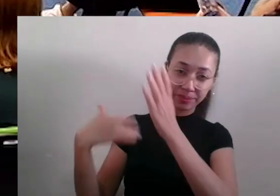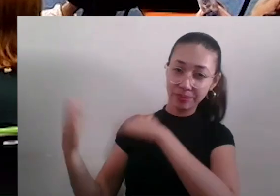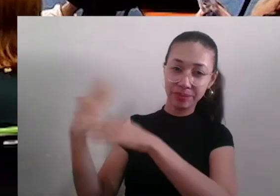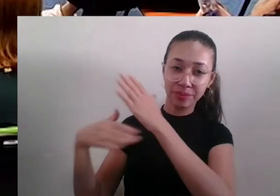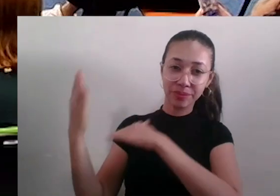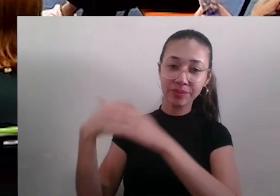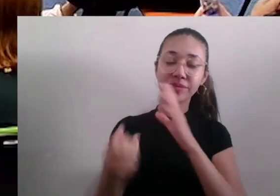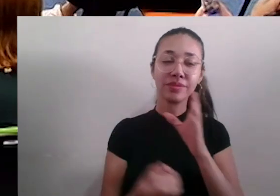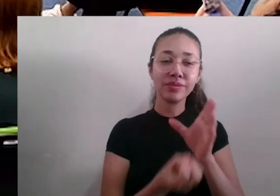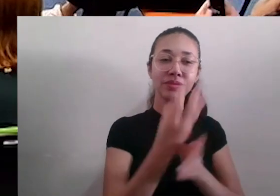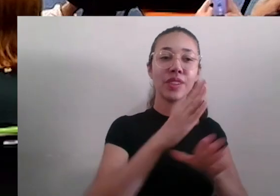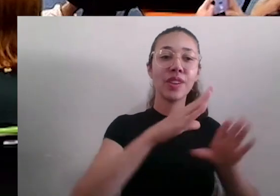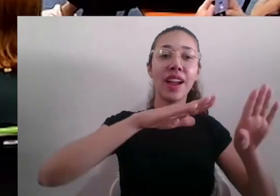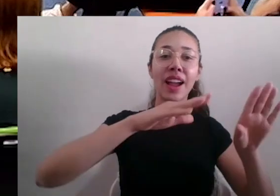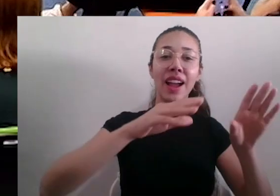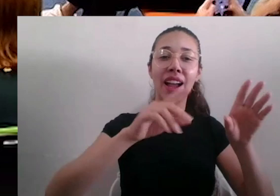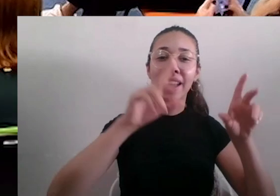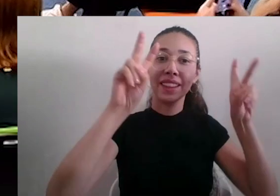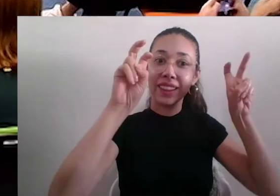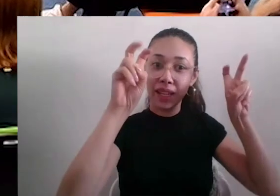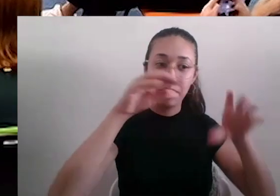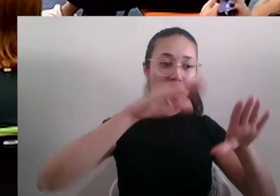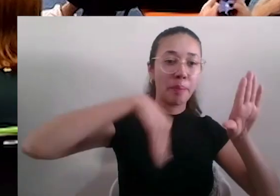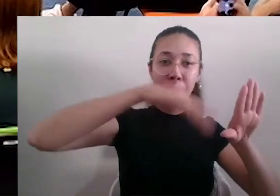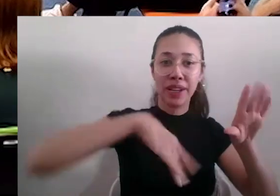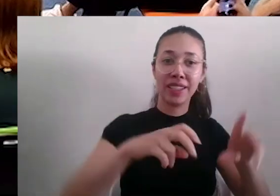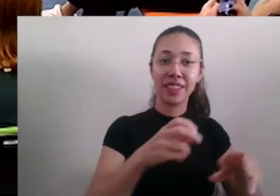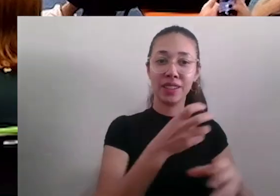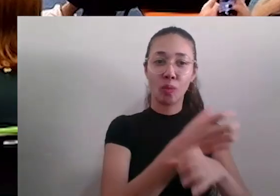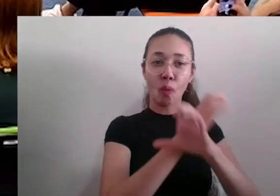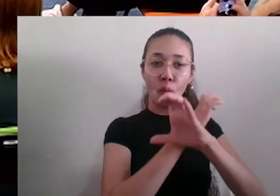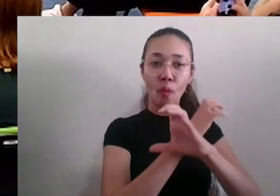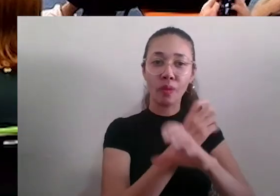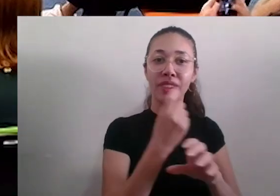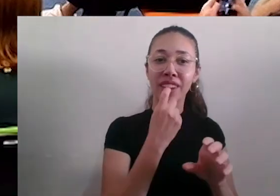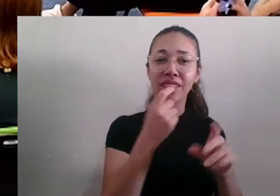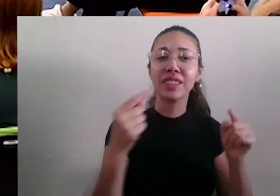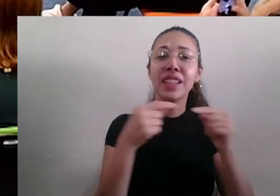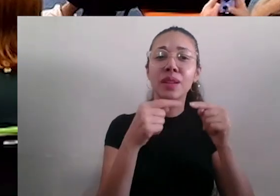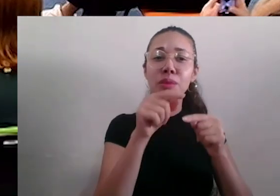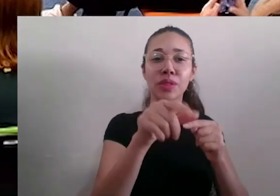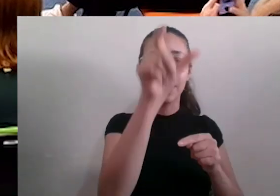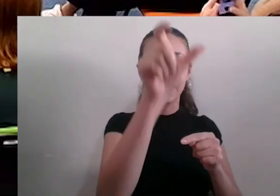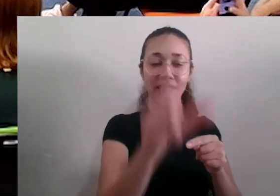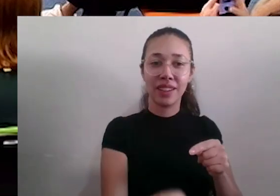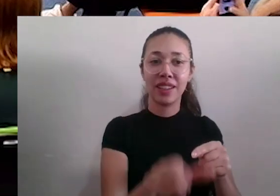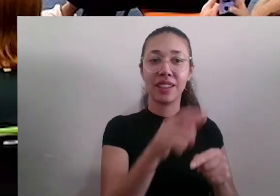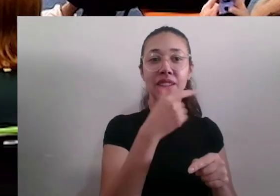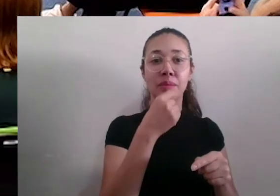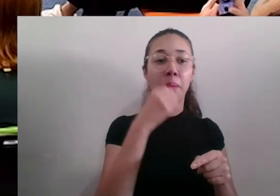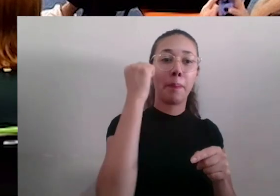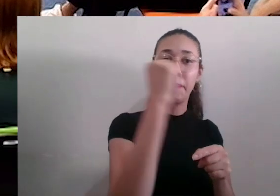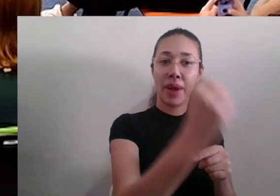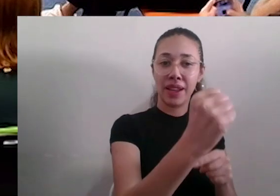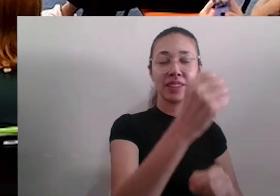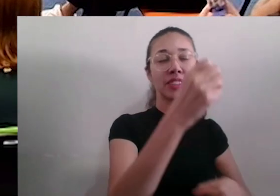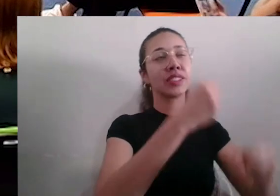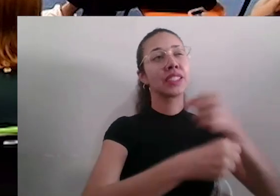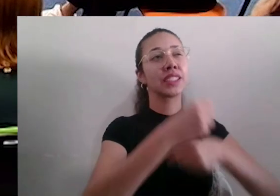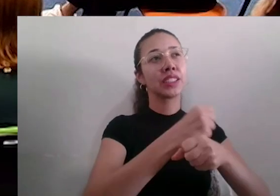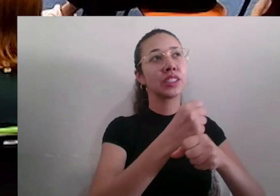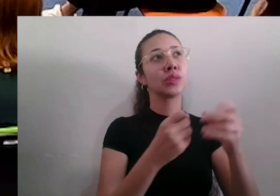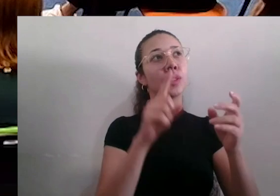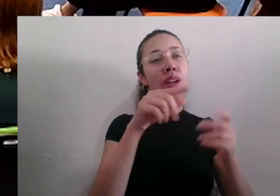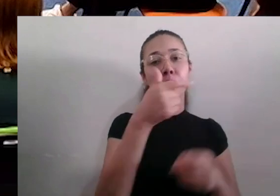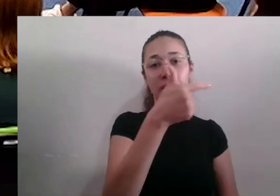dos ossos que É sobre o assassinato da anjelo Diniz que é um assassinato que aconteceu nos anos 70 e todo